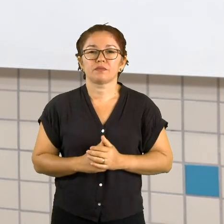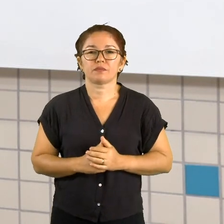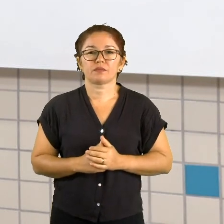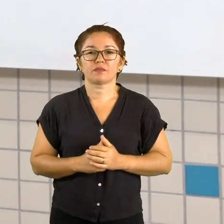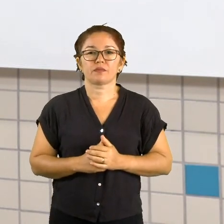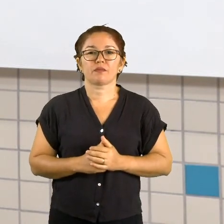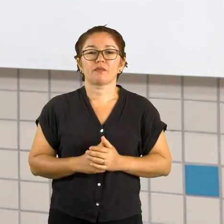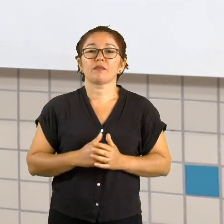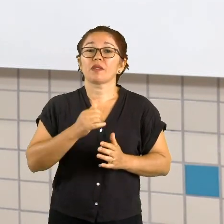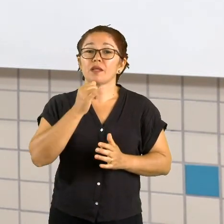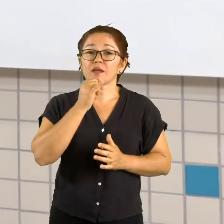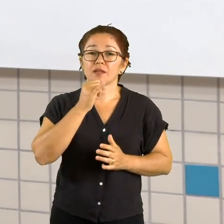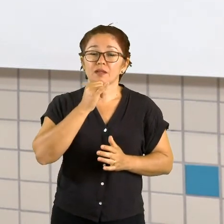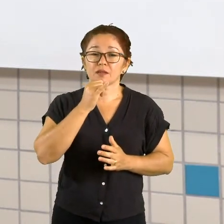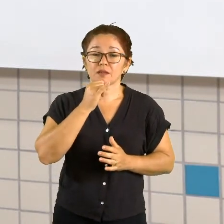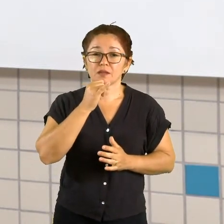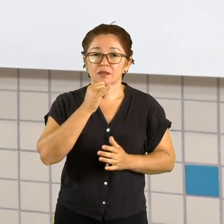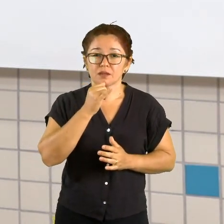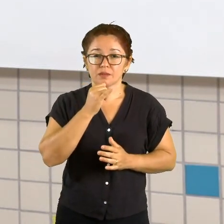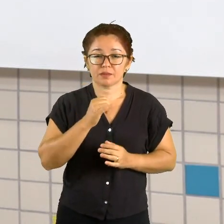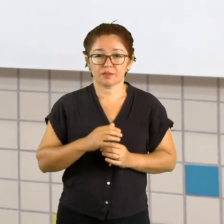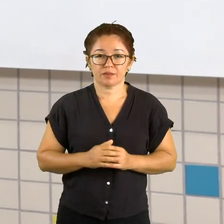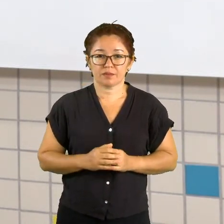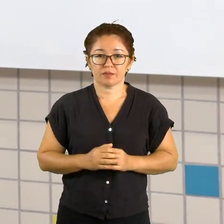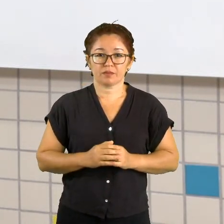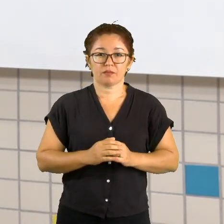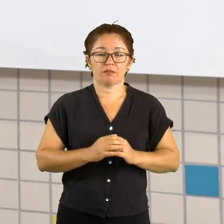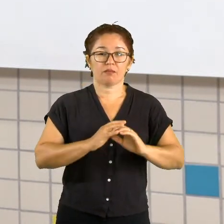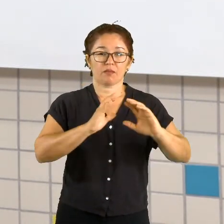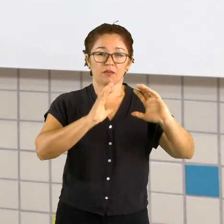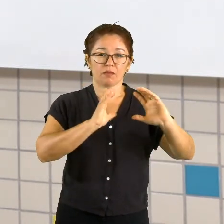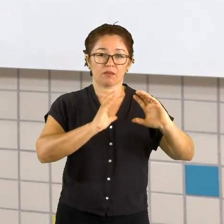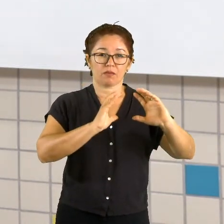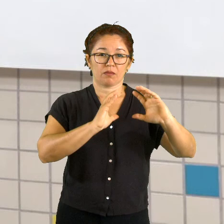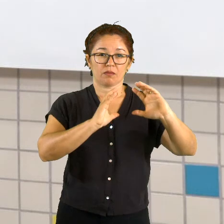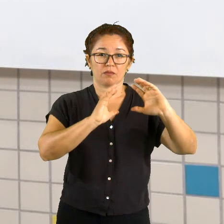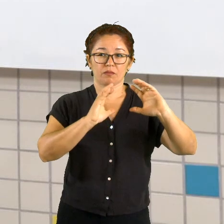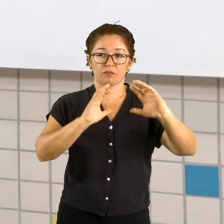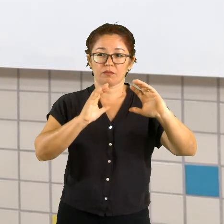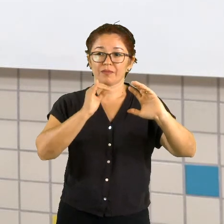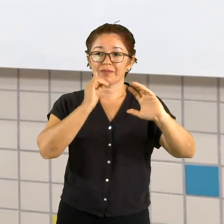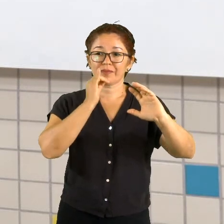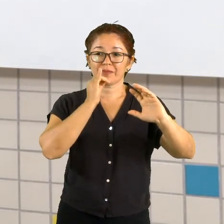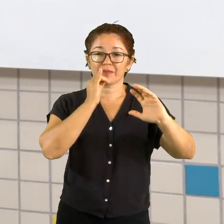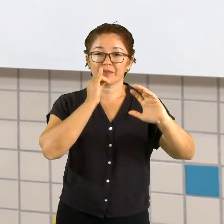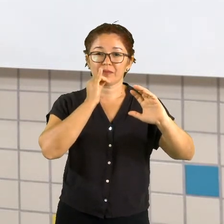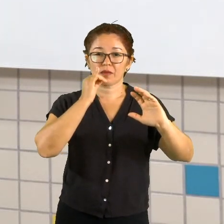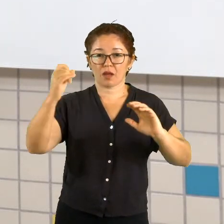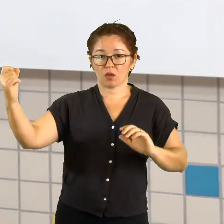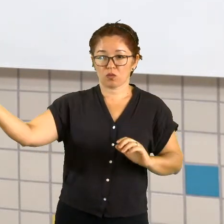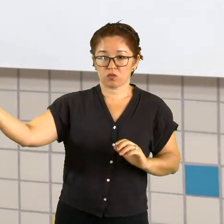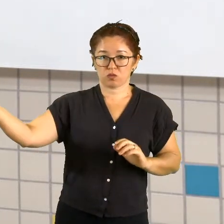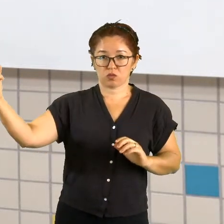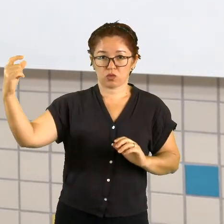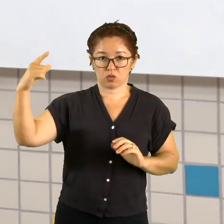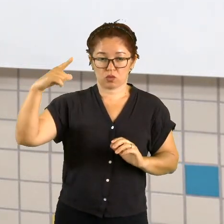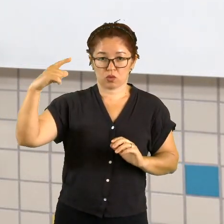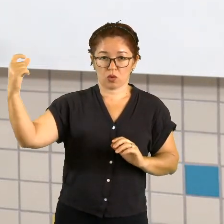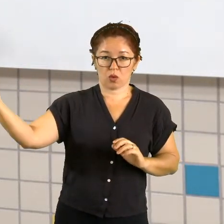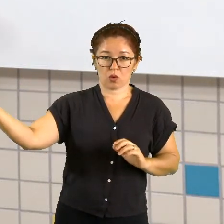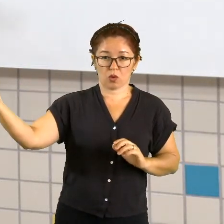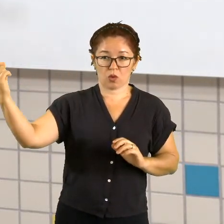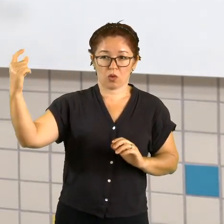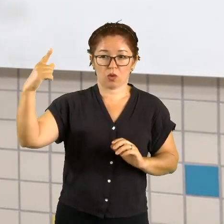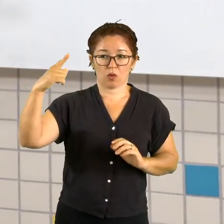Lua está ao lado da Terra, digamos que o Sol esteja aqui e a